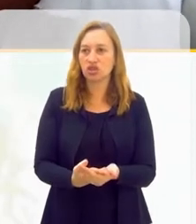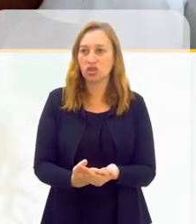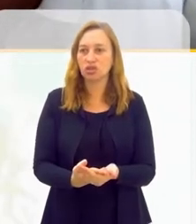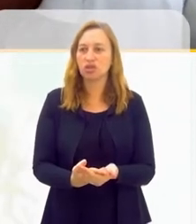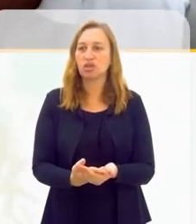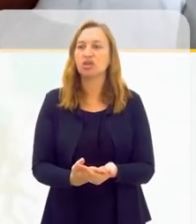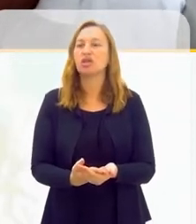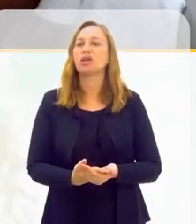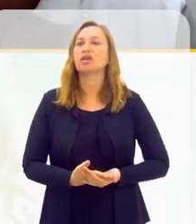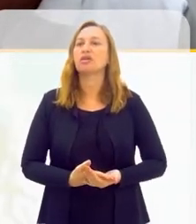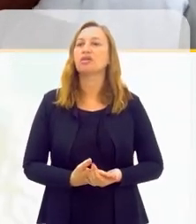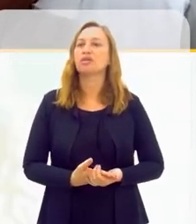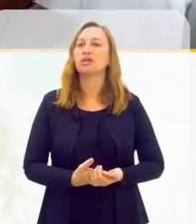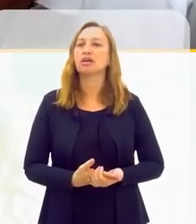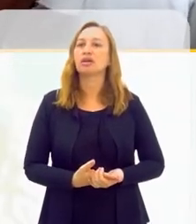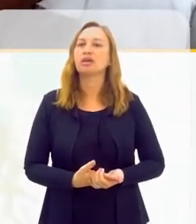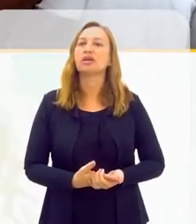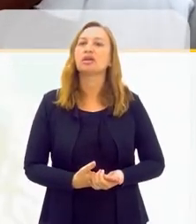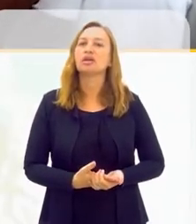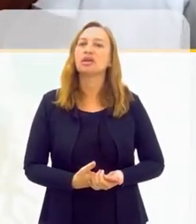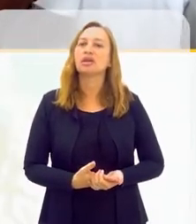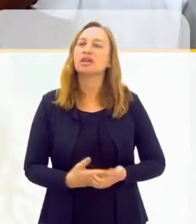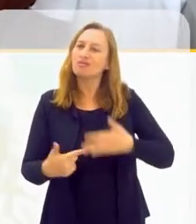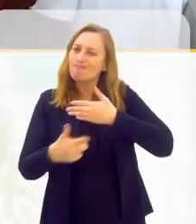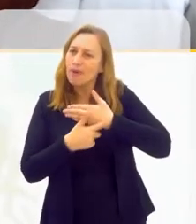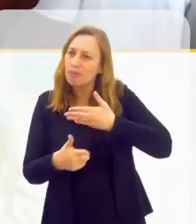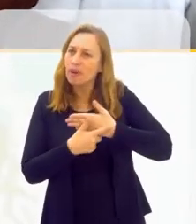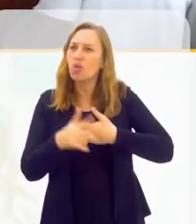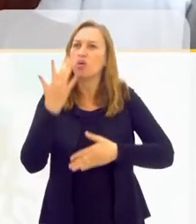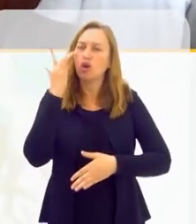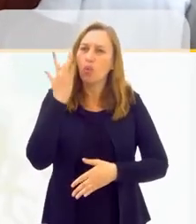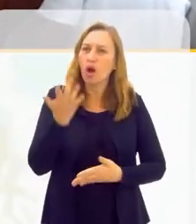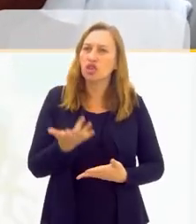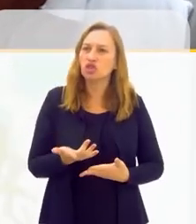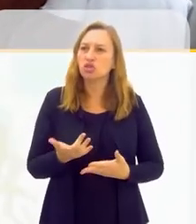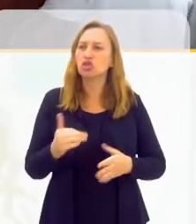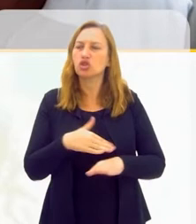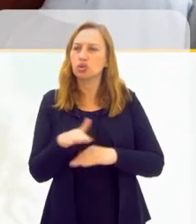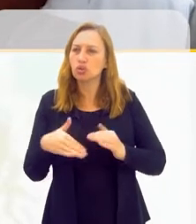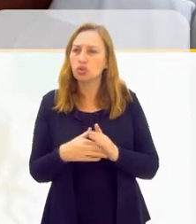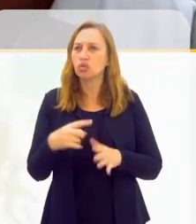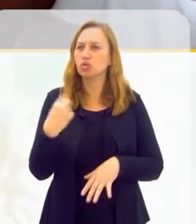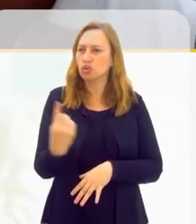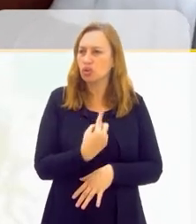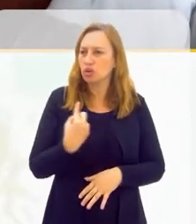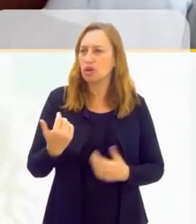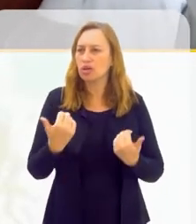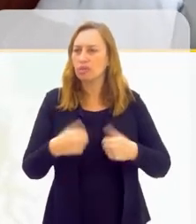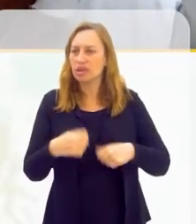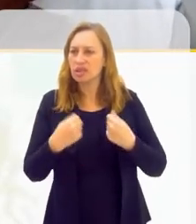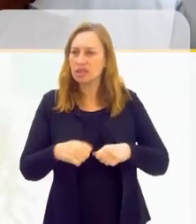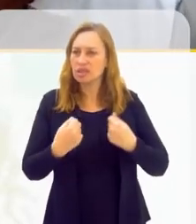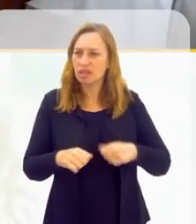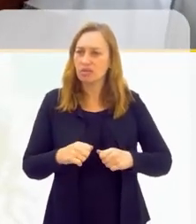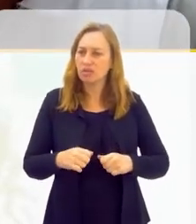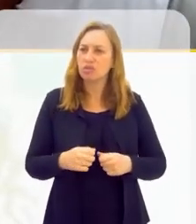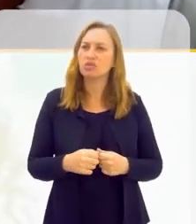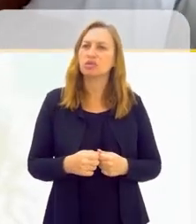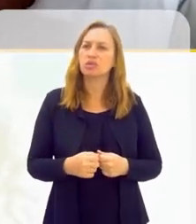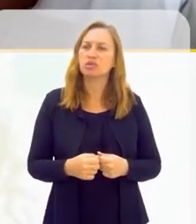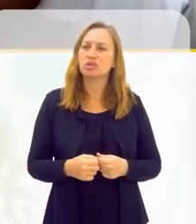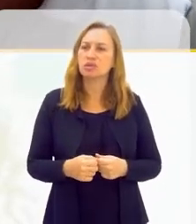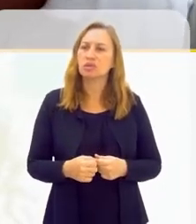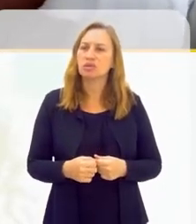forma apaixonada, obviamente, mas é nesse papel que eu acho que todos nós temos que estar, e é